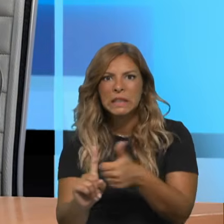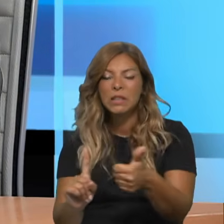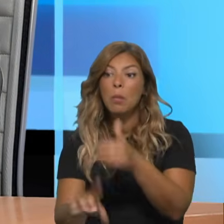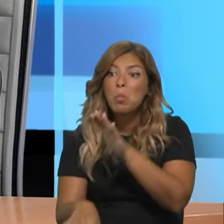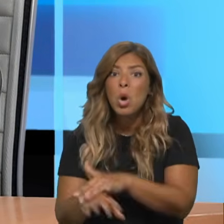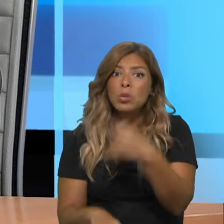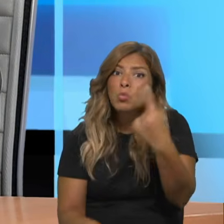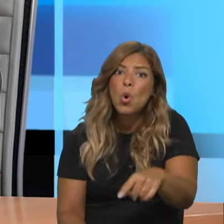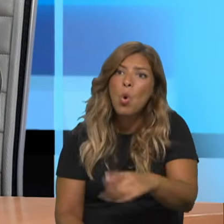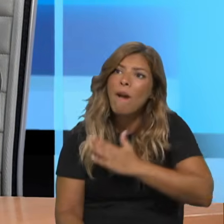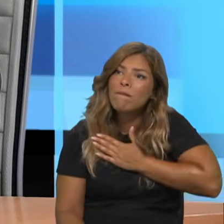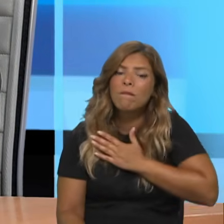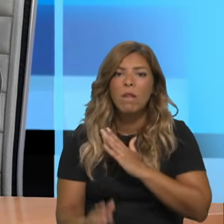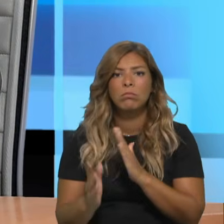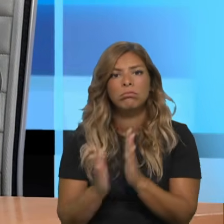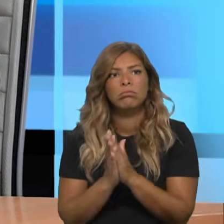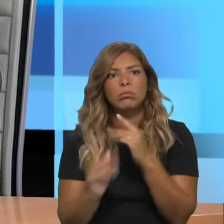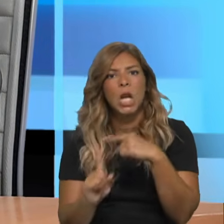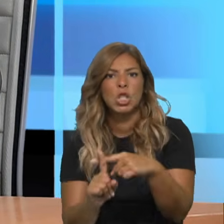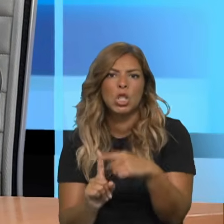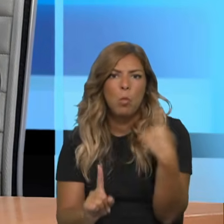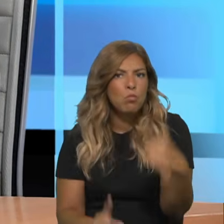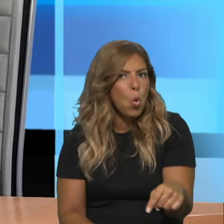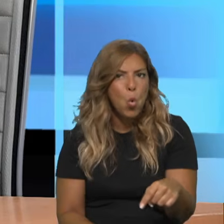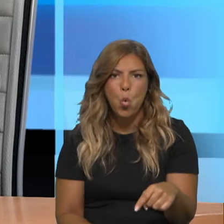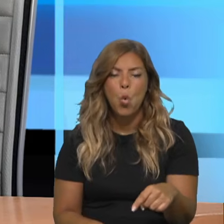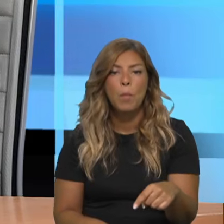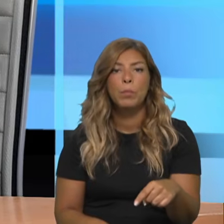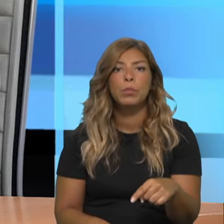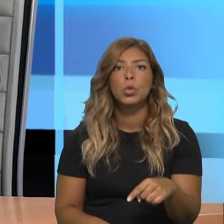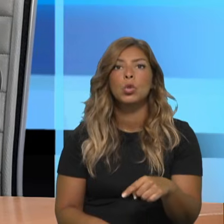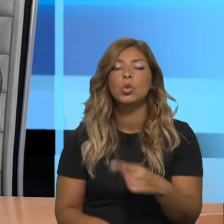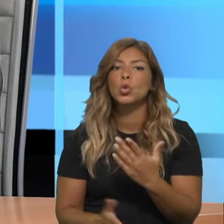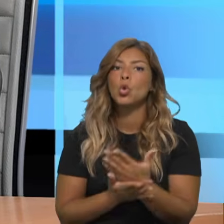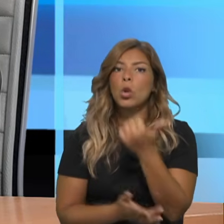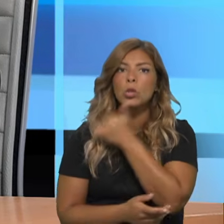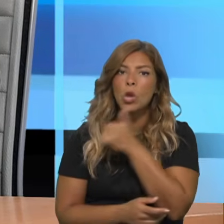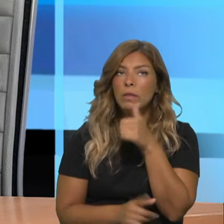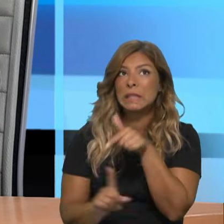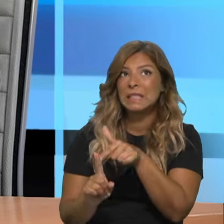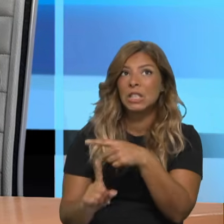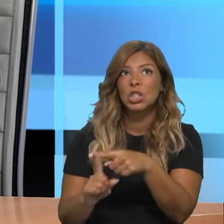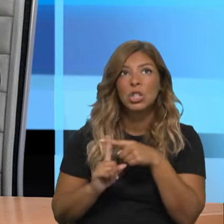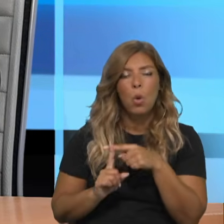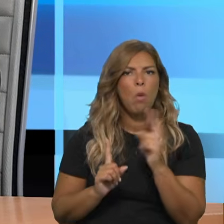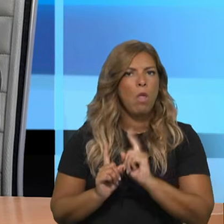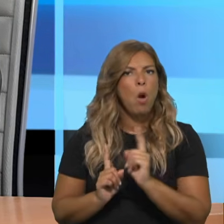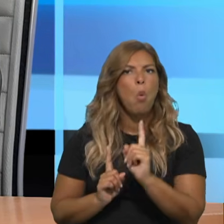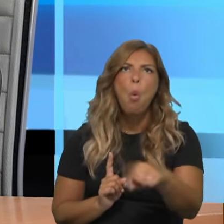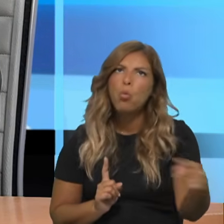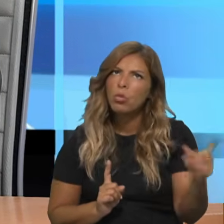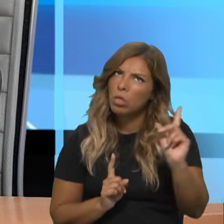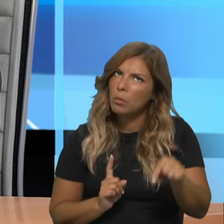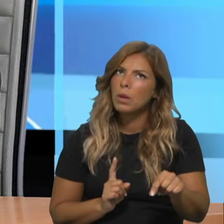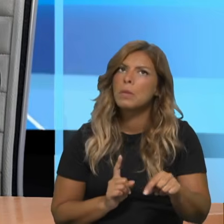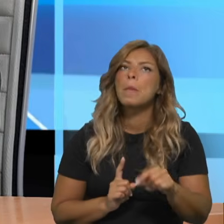não há que escamotear essa situação, embora não sejam só os cristãos que são vítimas desta situação. E perante